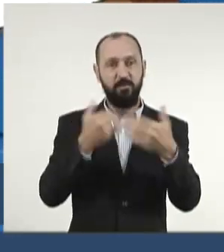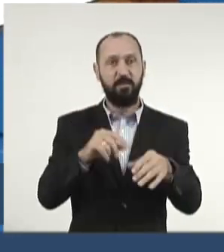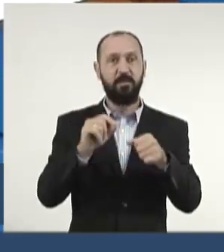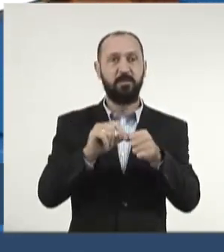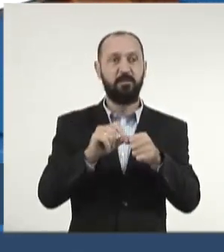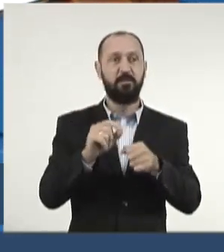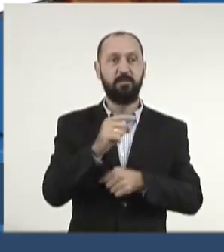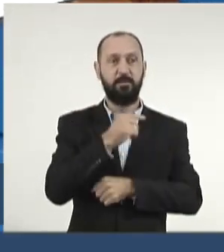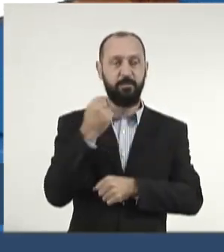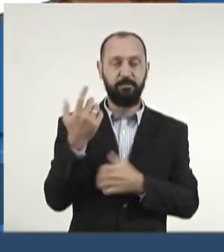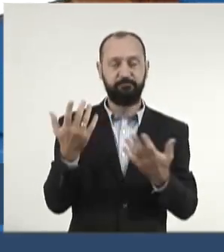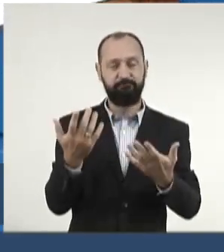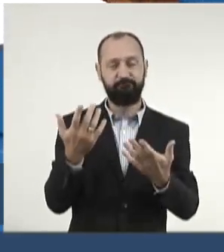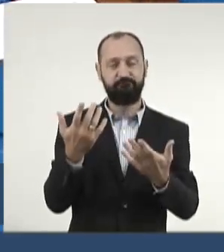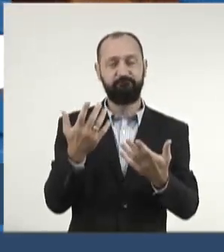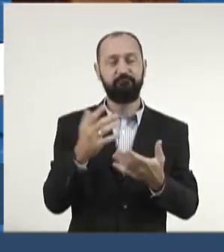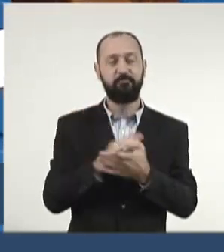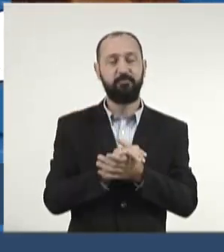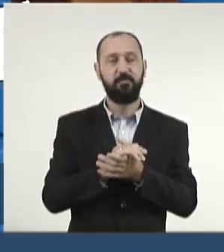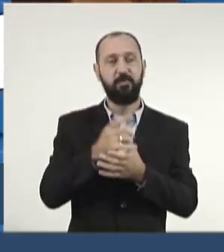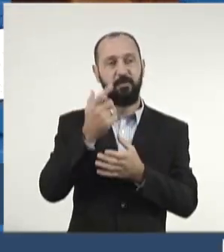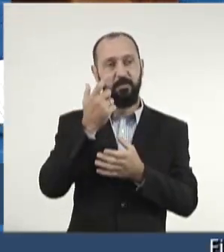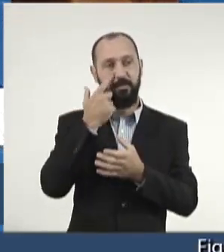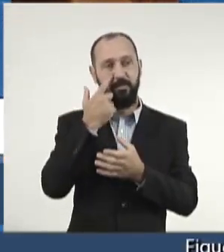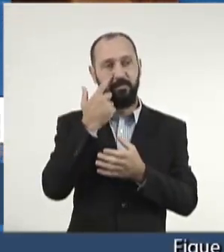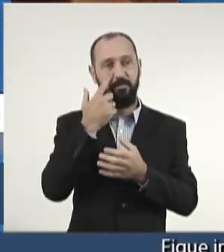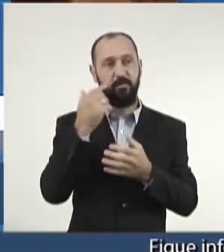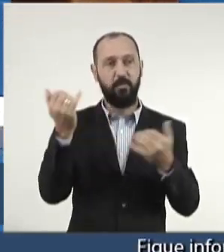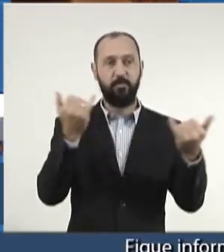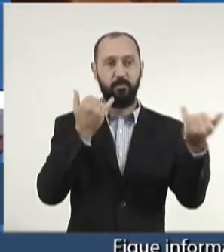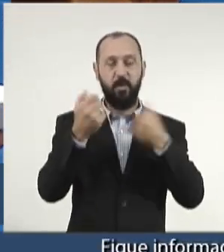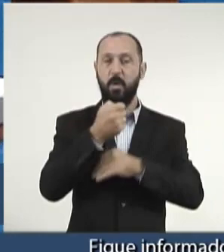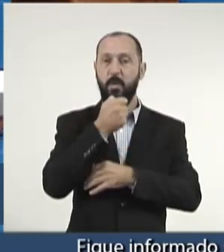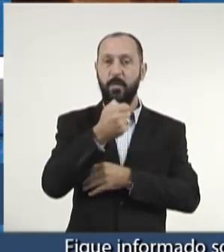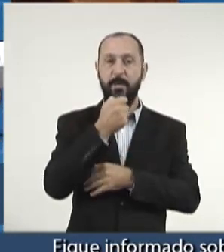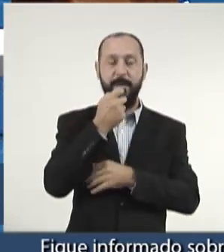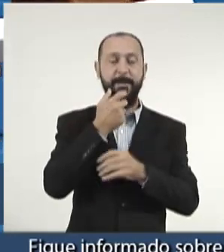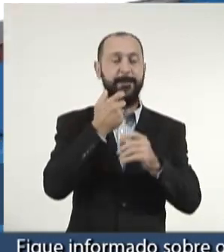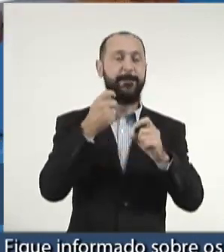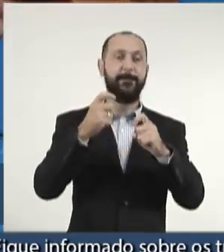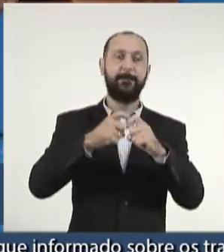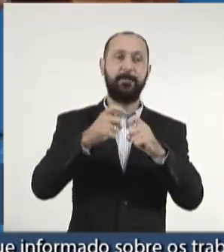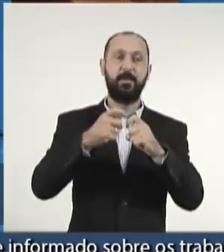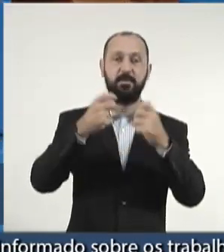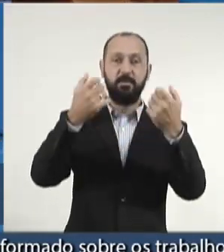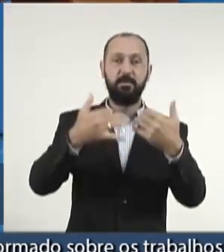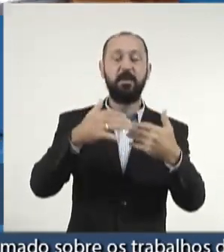essa tragédia, Eu vi aqui uma reportagem no jornal, um médico dizendo que